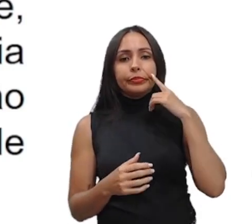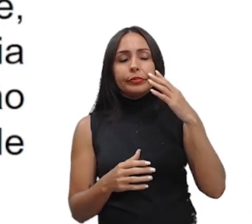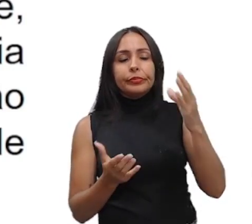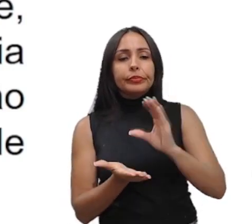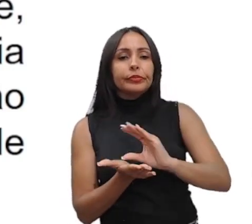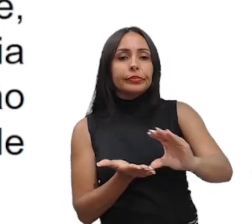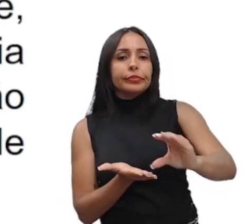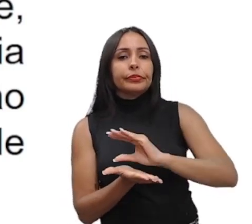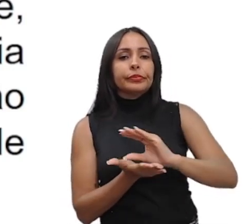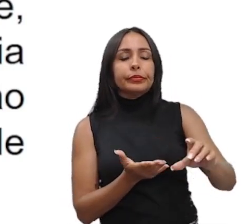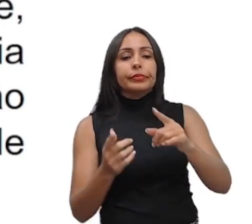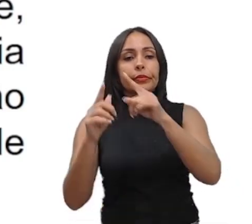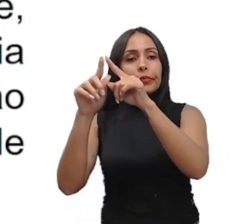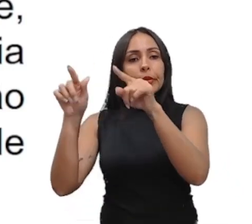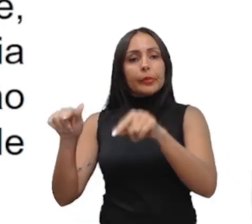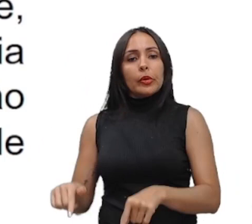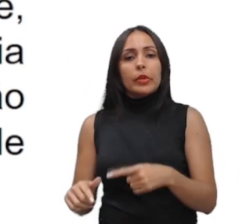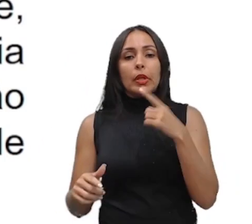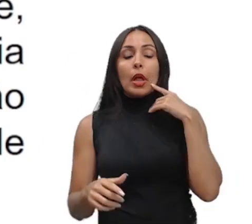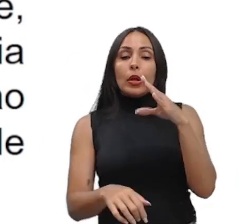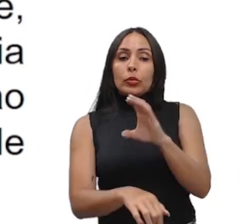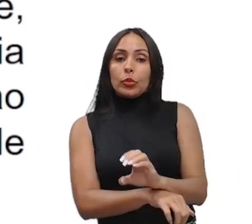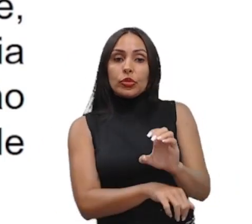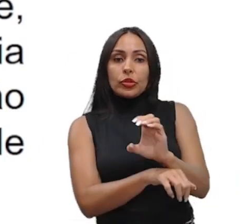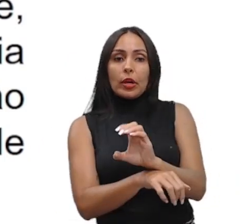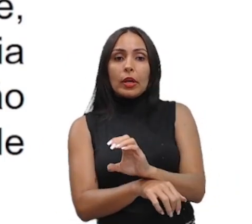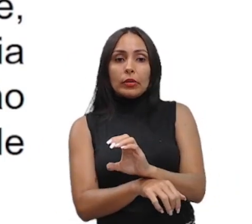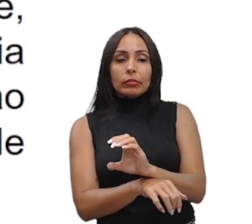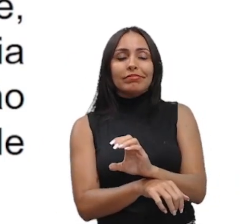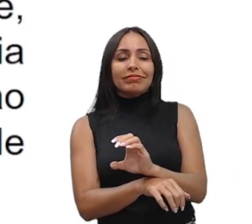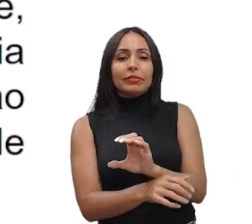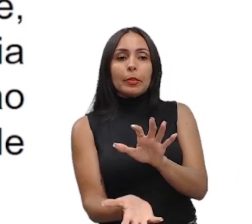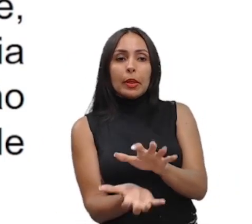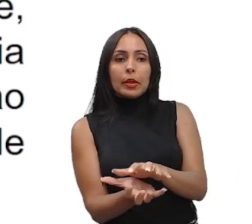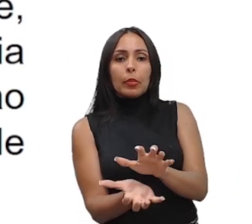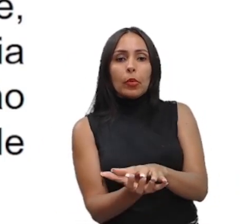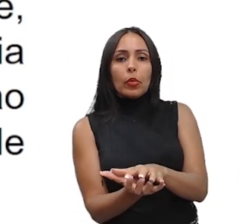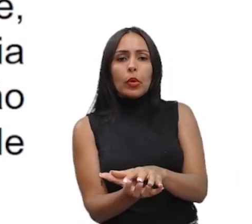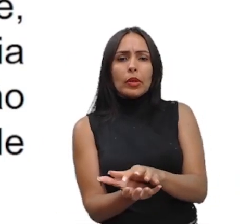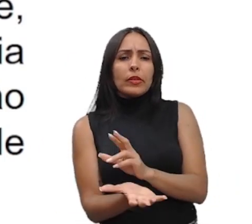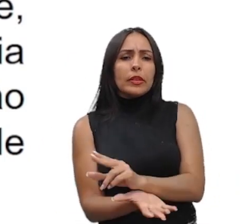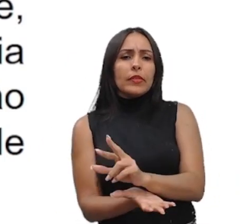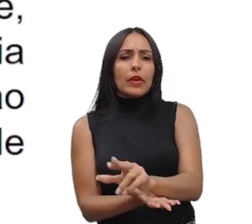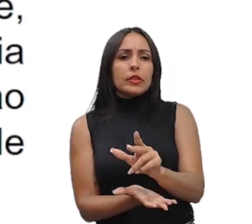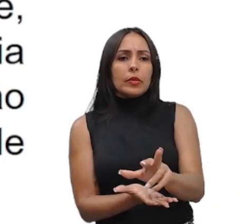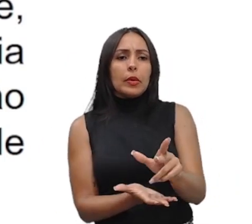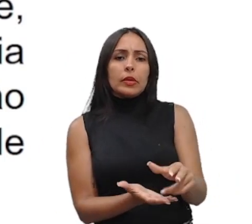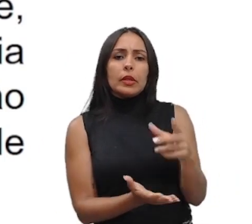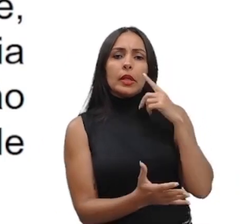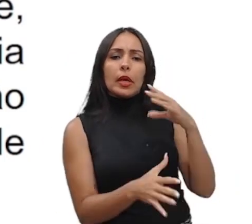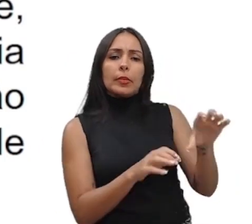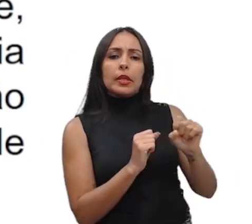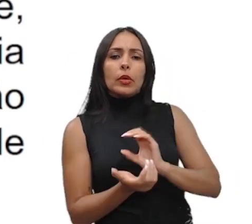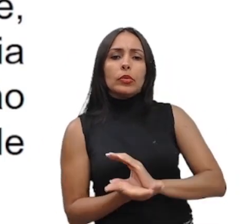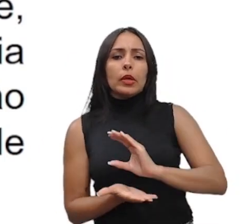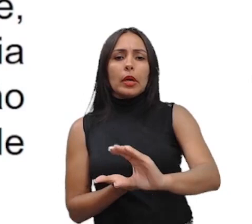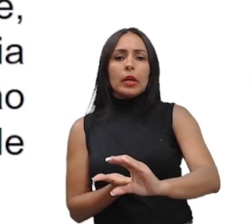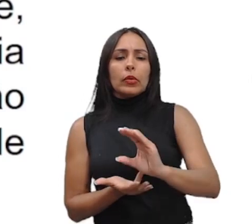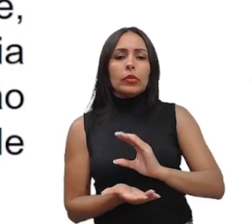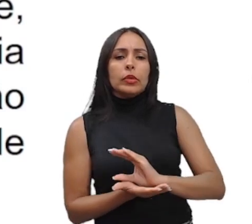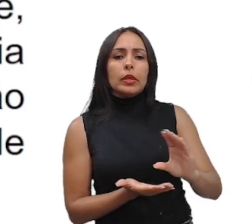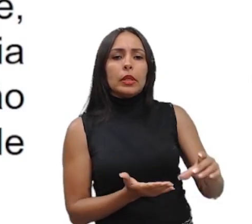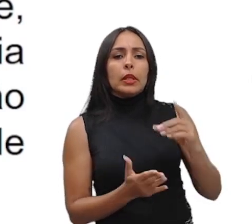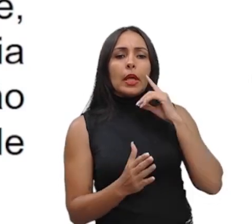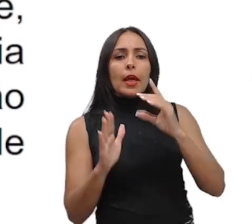projetos. Então, no estado de Pernambuco, por exemplo, existem diversos meios de captação de recursos através de